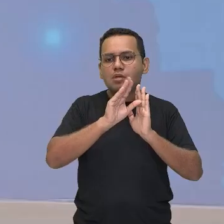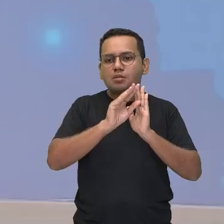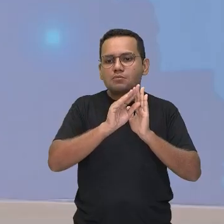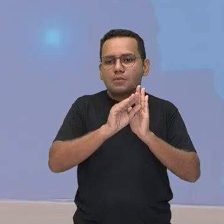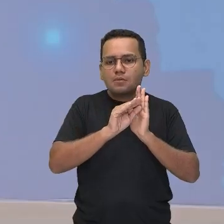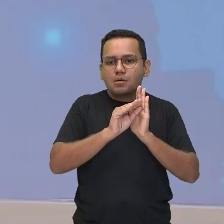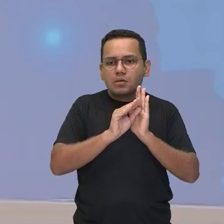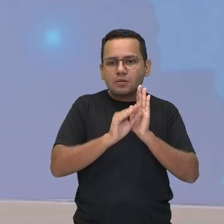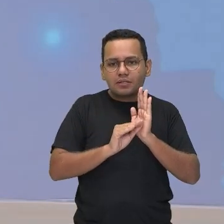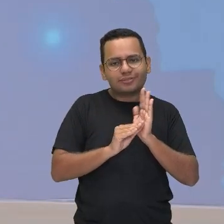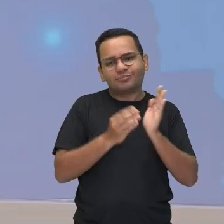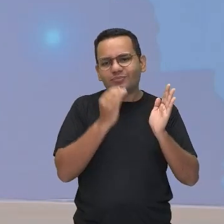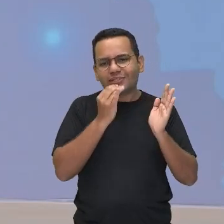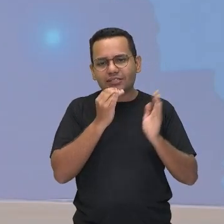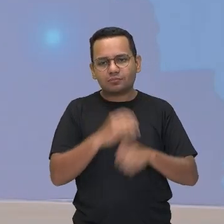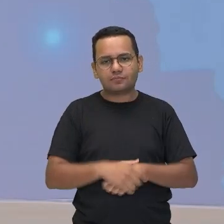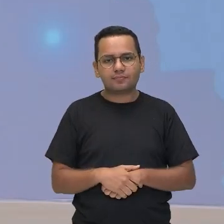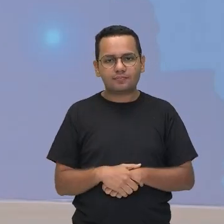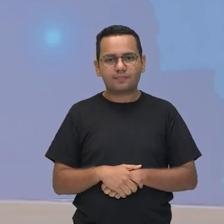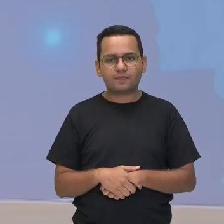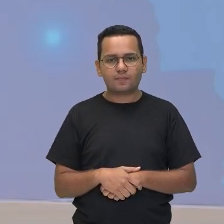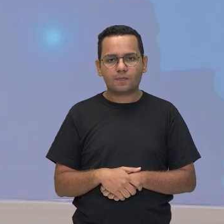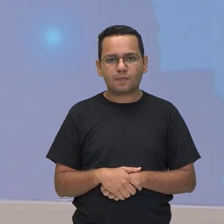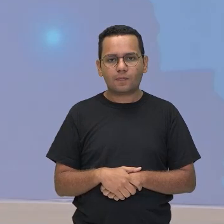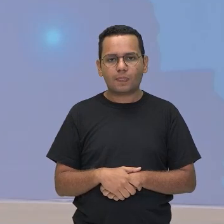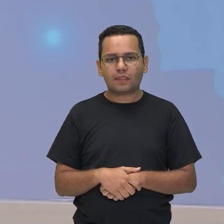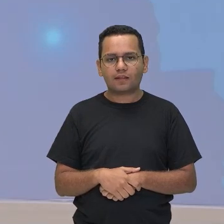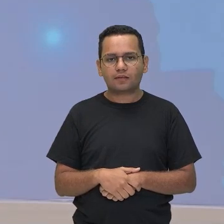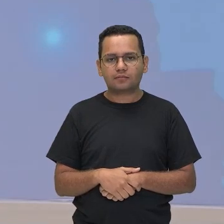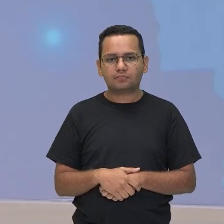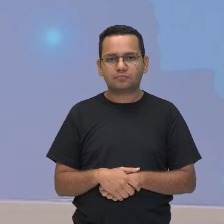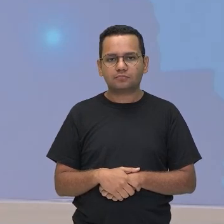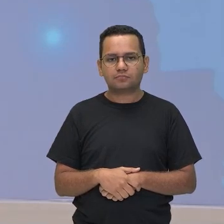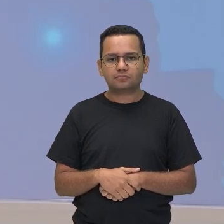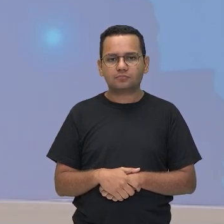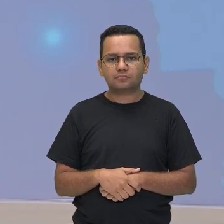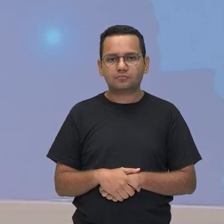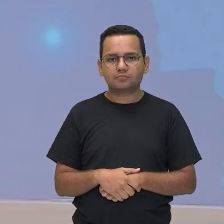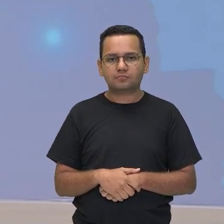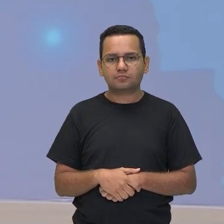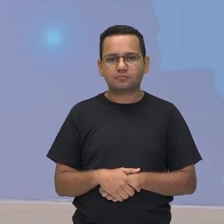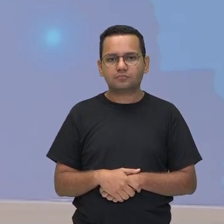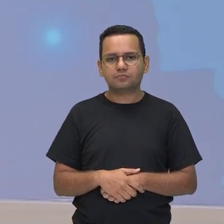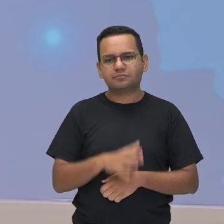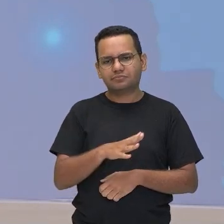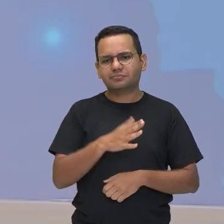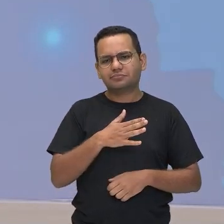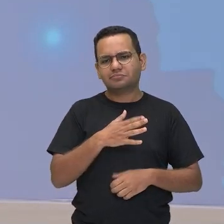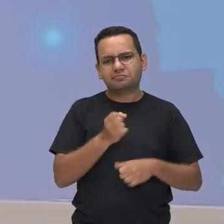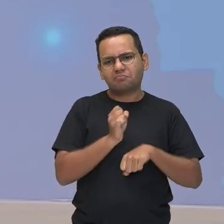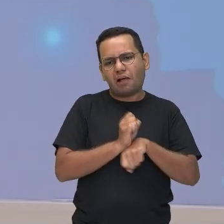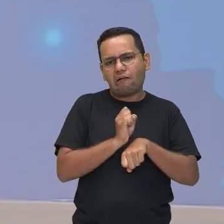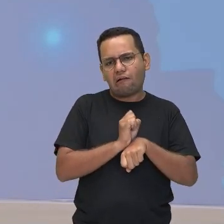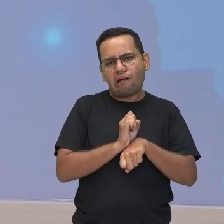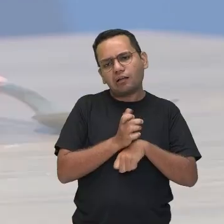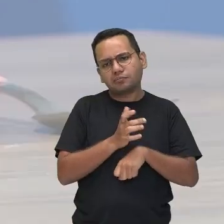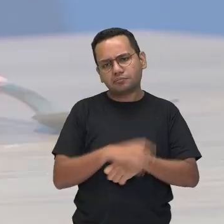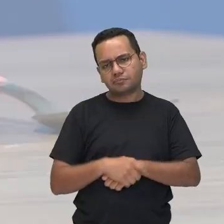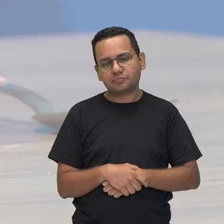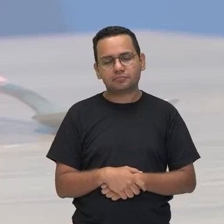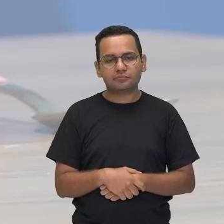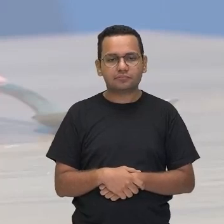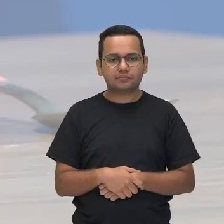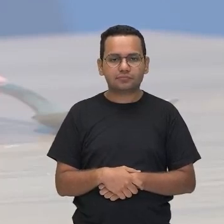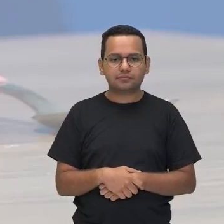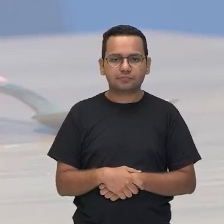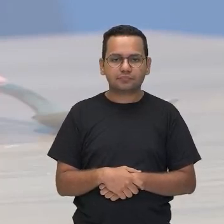tá? Bora utilizar aí as palavrinhas, né, do método. Então, foi o sistema que eu deixei descansando, vamos dizer assim, né, que eu deixei